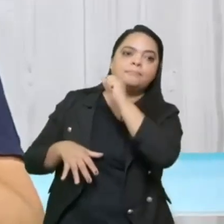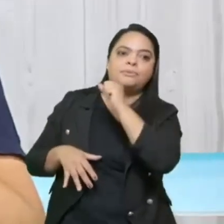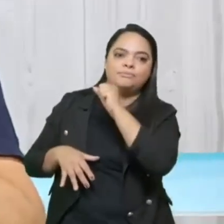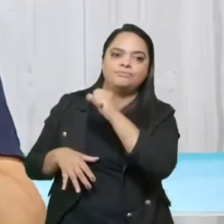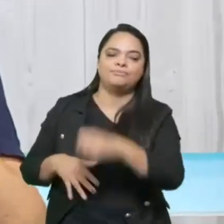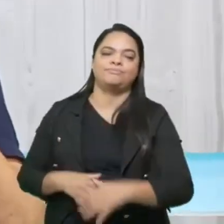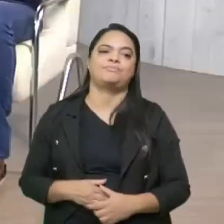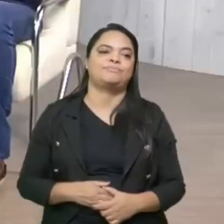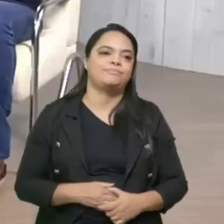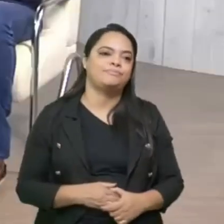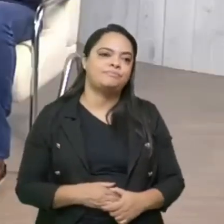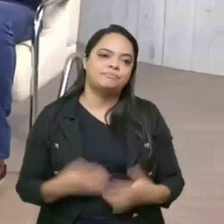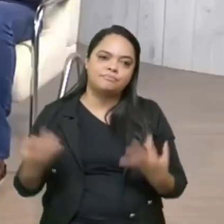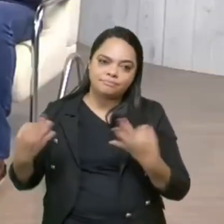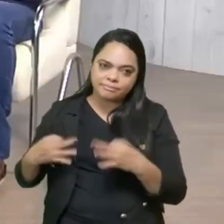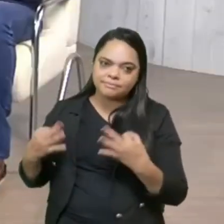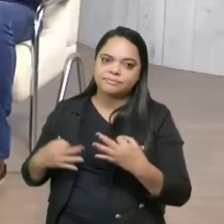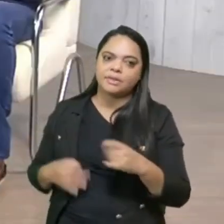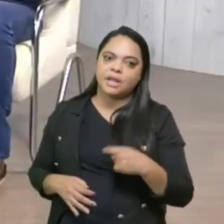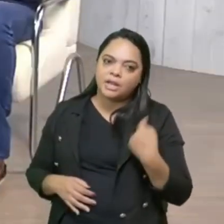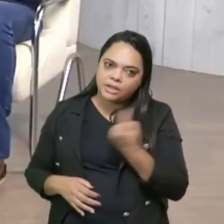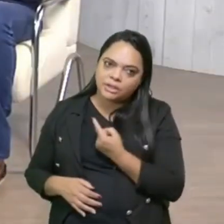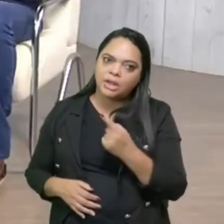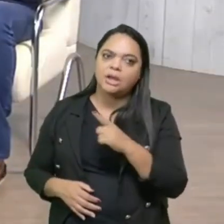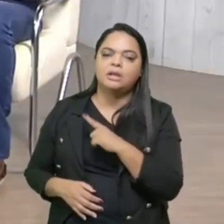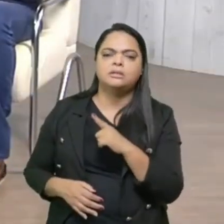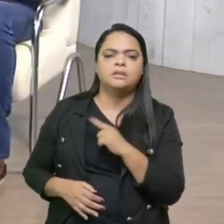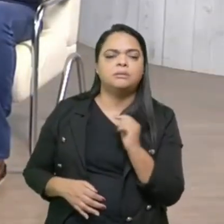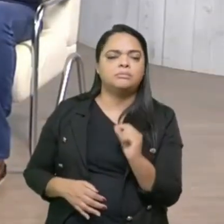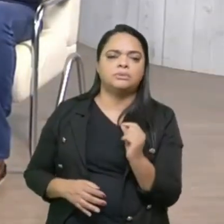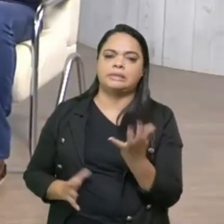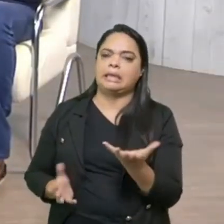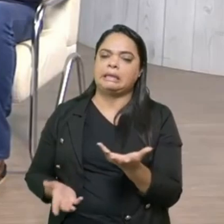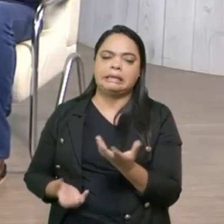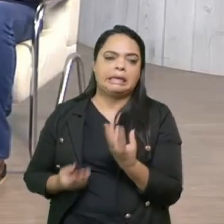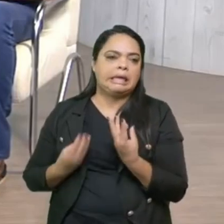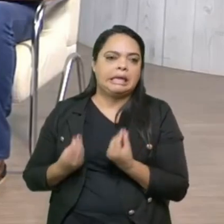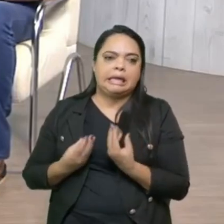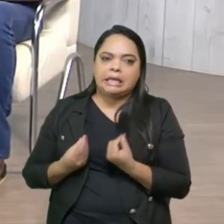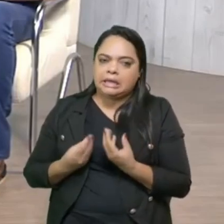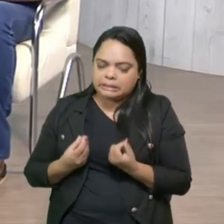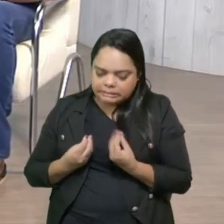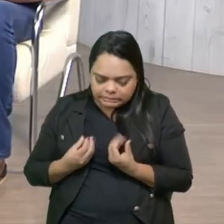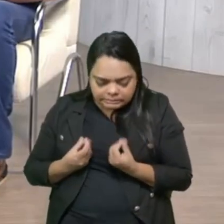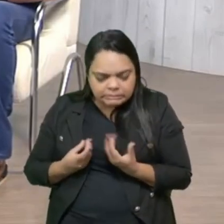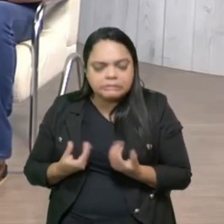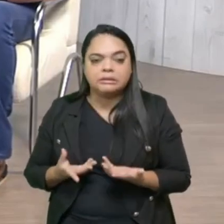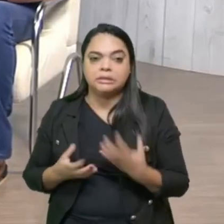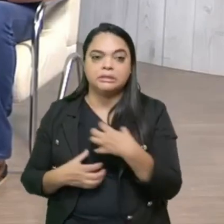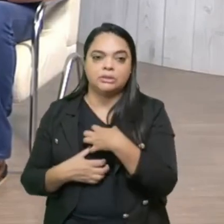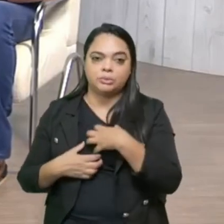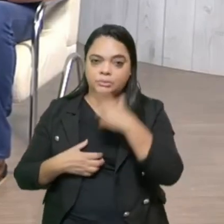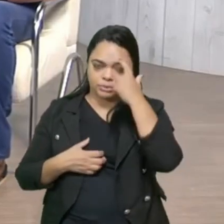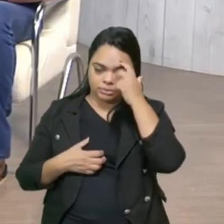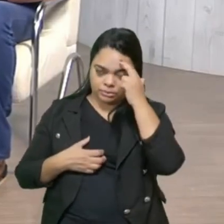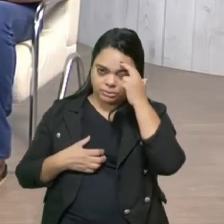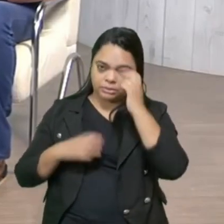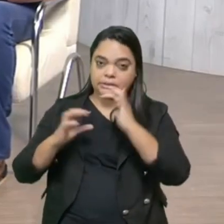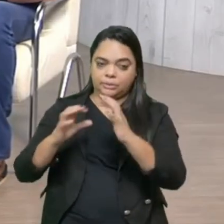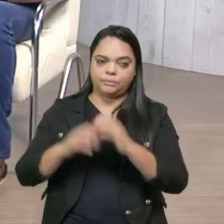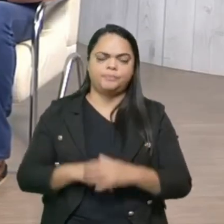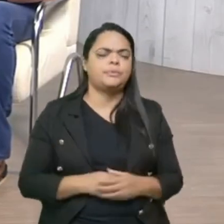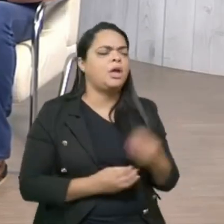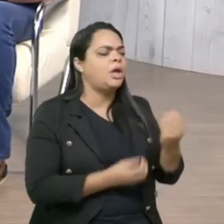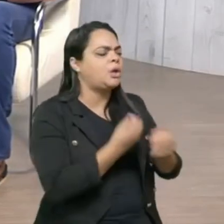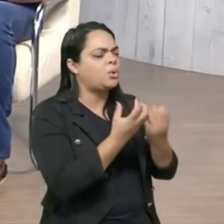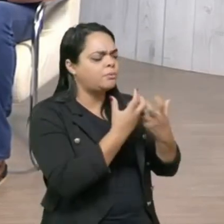movimento. Perfeito. Que aí a gente tem alguns efeitos neurofisiológicos nesse movimento. E como que funciona ali na prática? É dividido